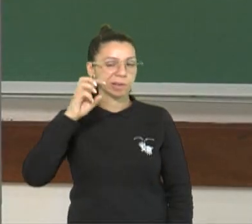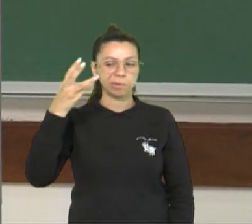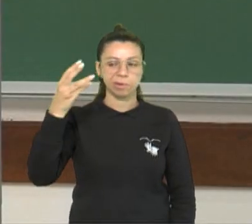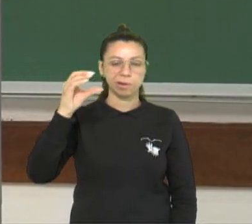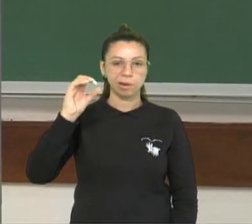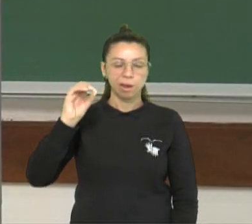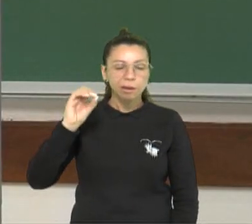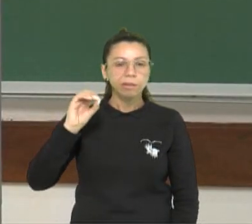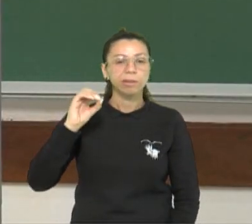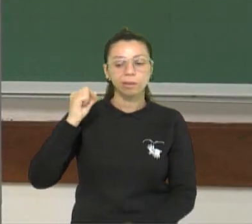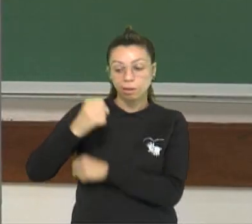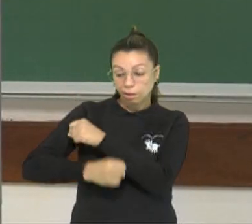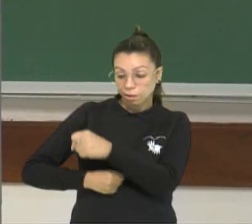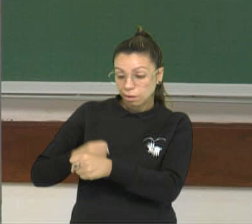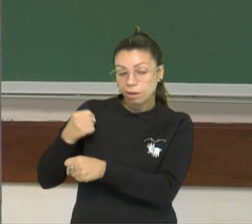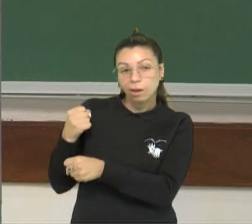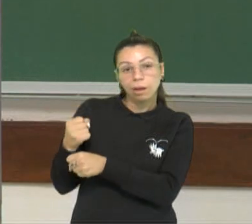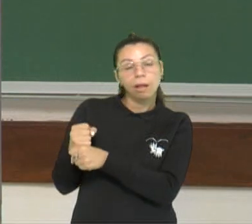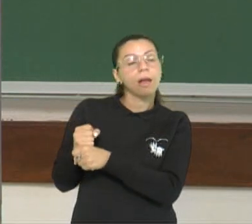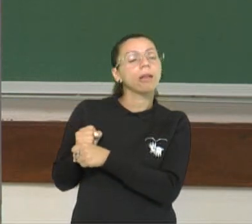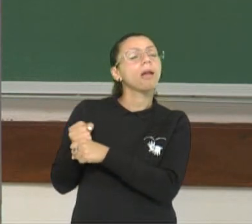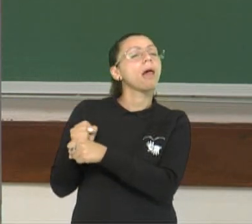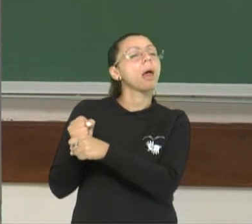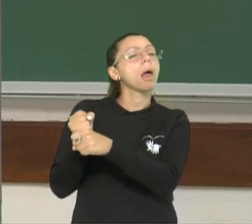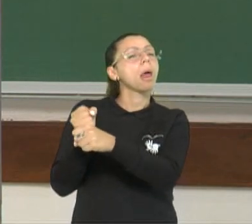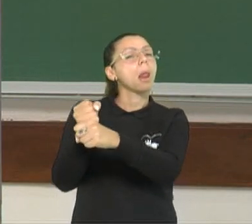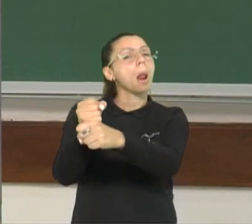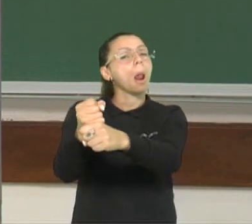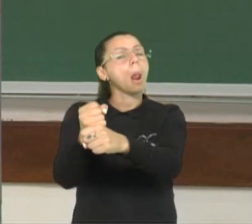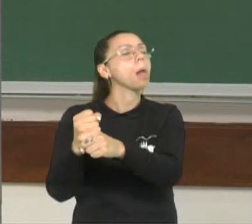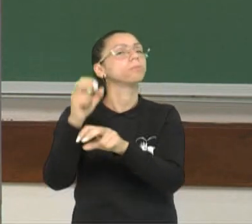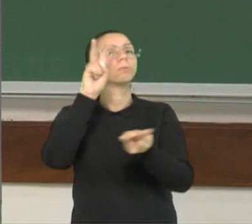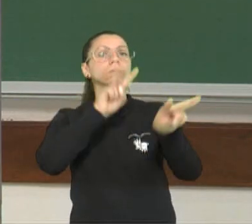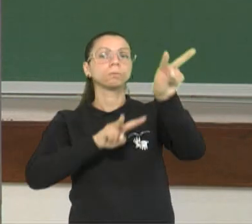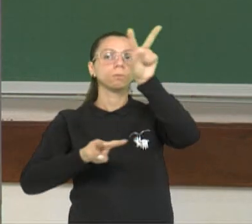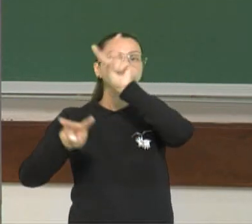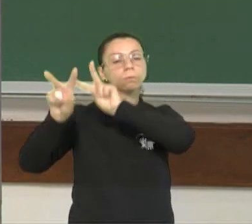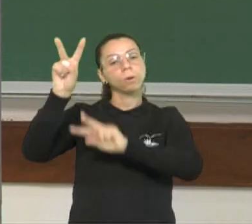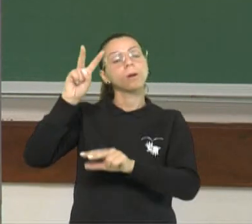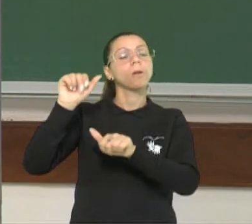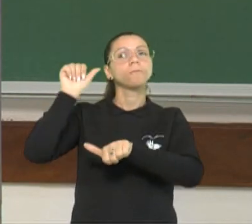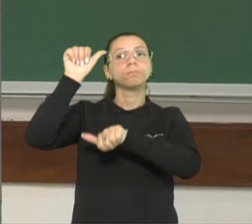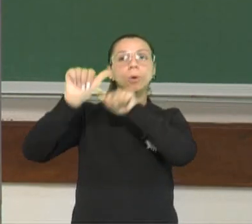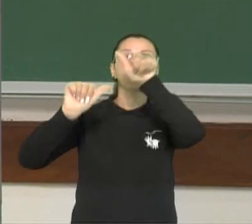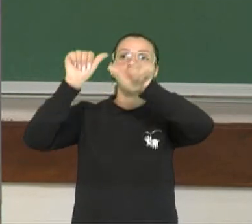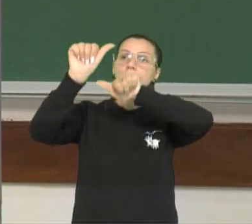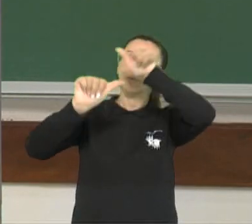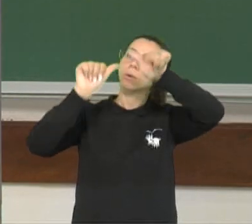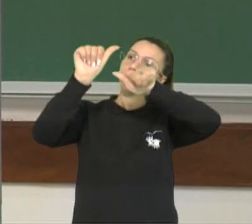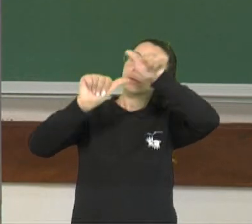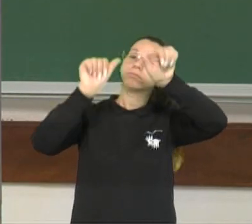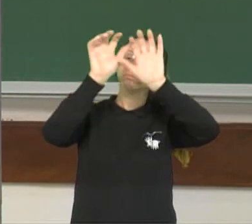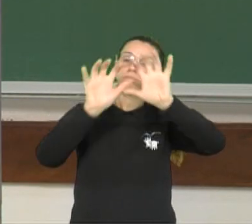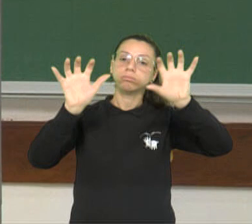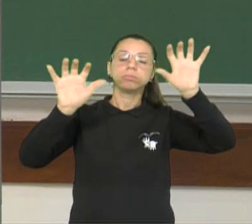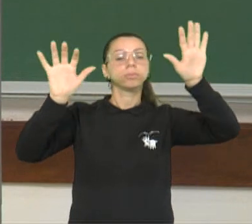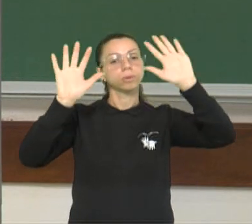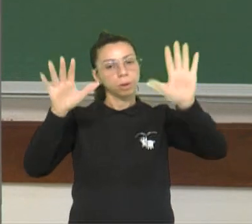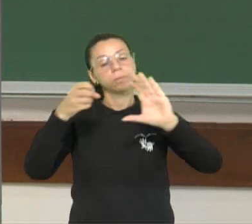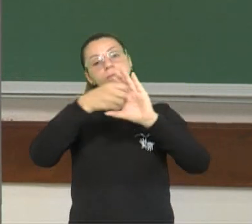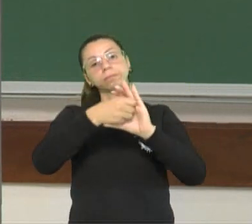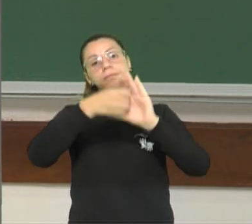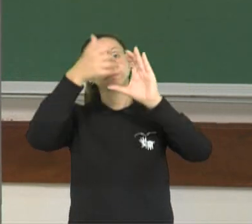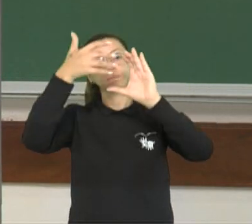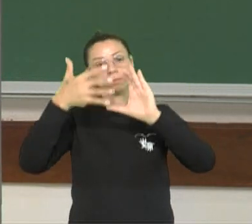clima, observa-se a repetição de condições atmosféricas ao longo deste período. E é assim que nós temos a